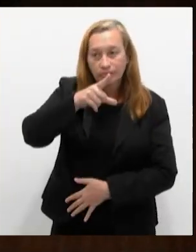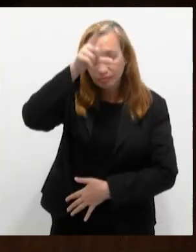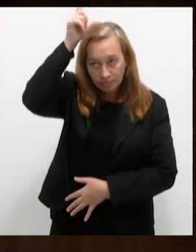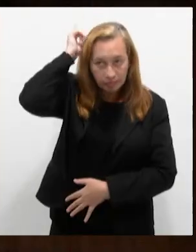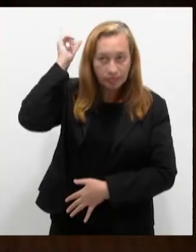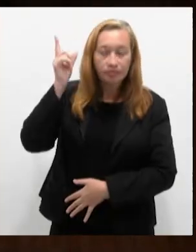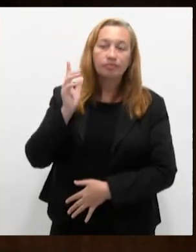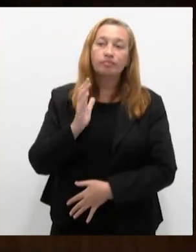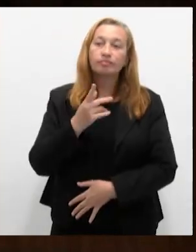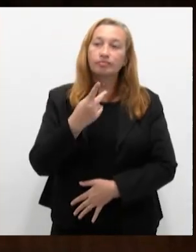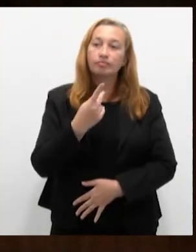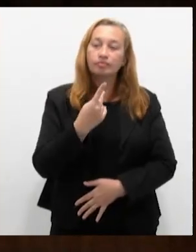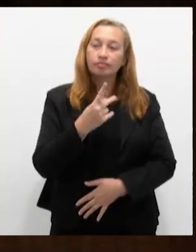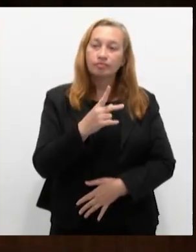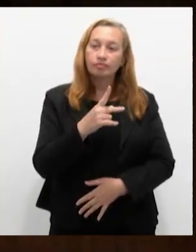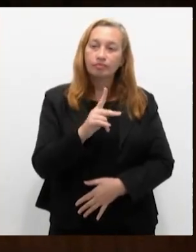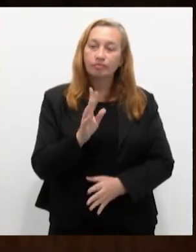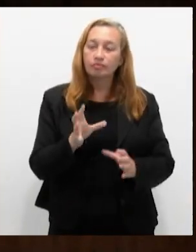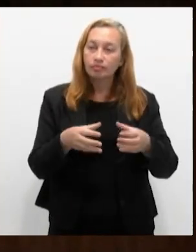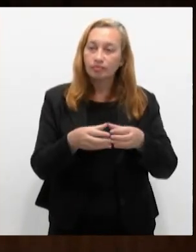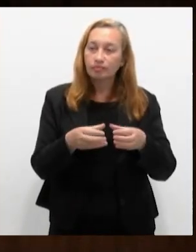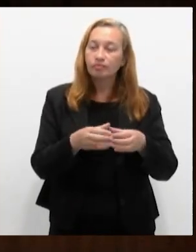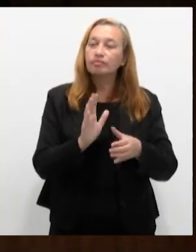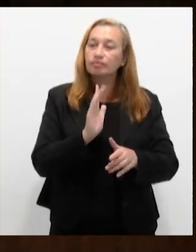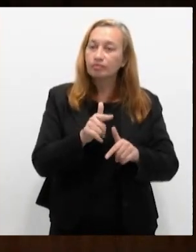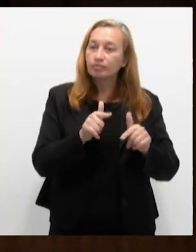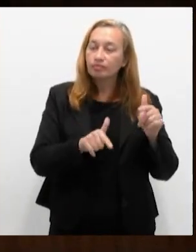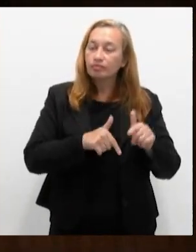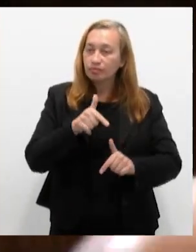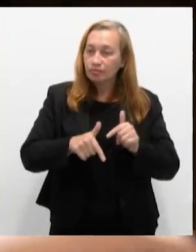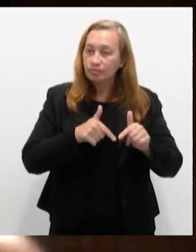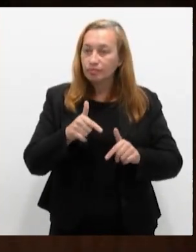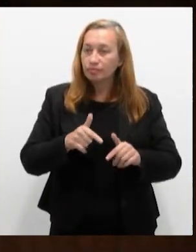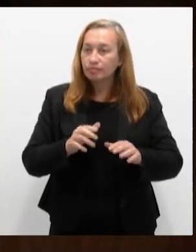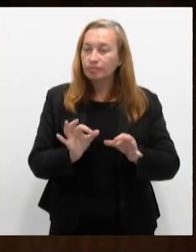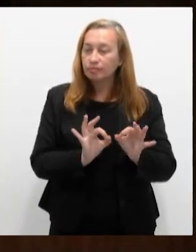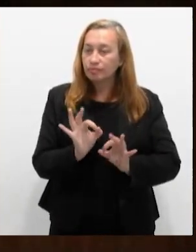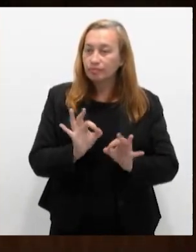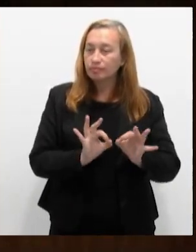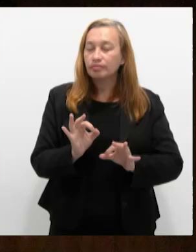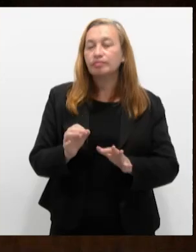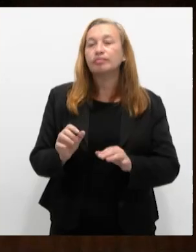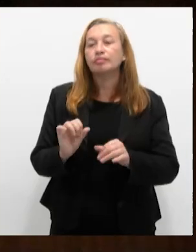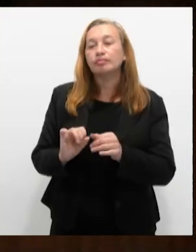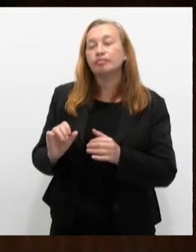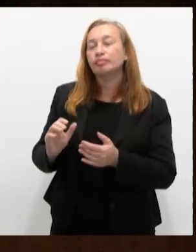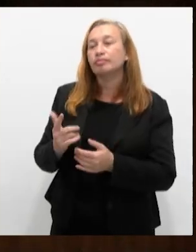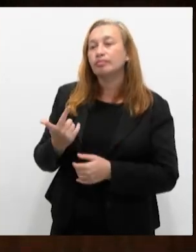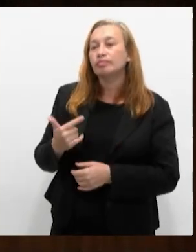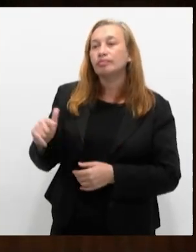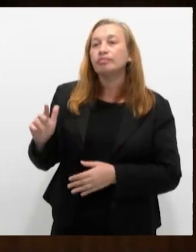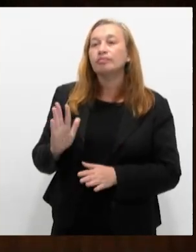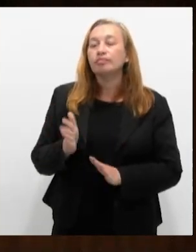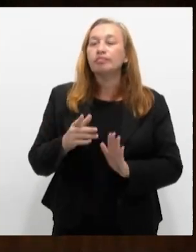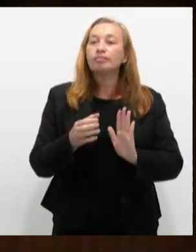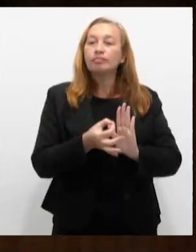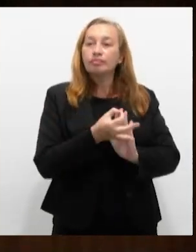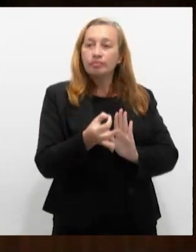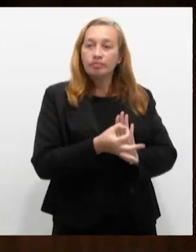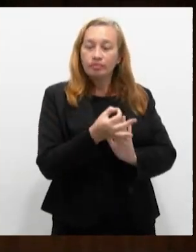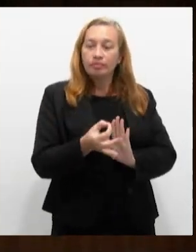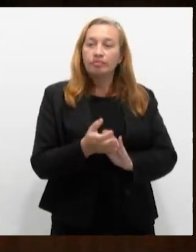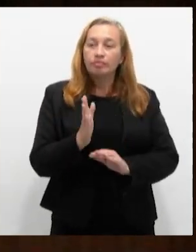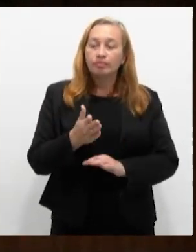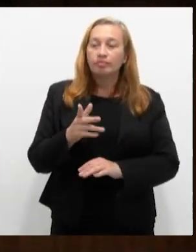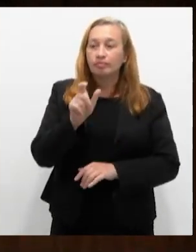tinham preparado, que eram de redação, de adequação, mas nós fizemos outras, algumas já de sugestão das pessoas que